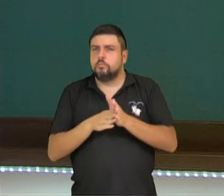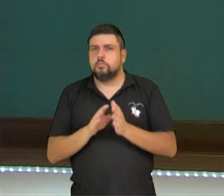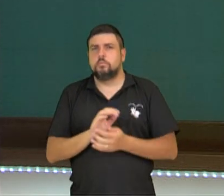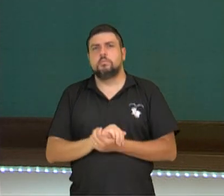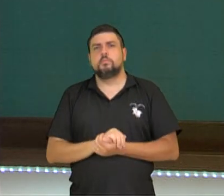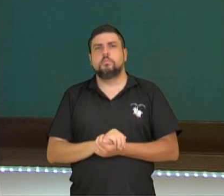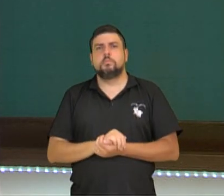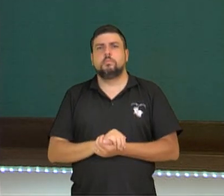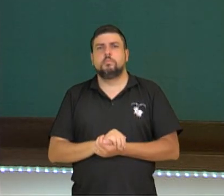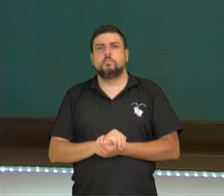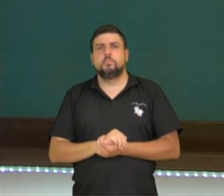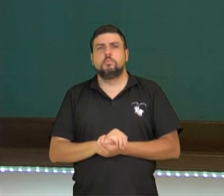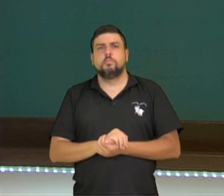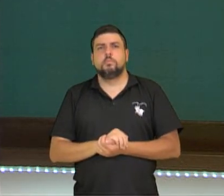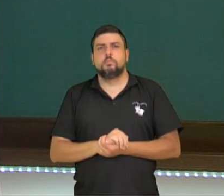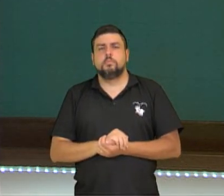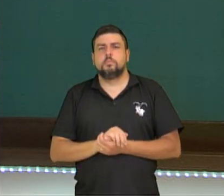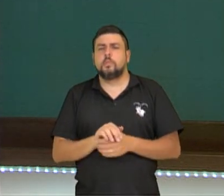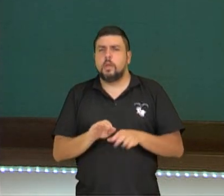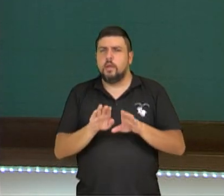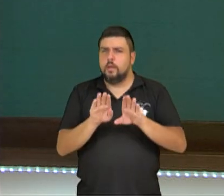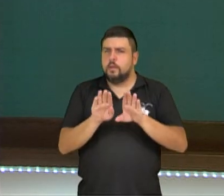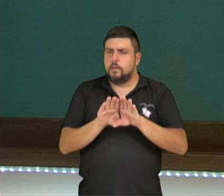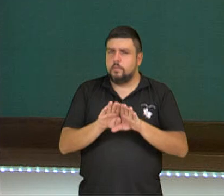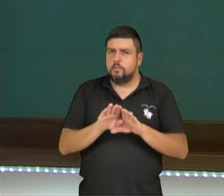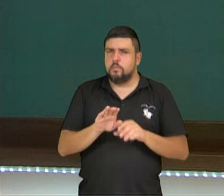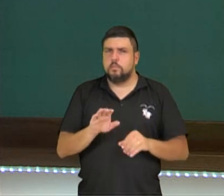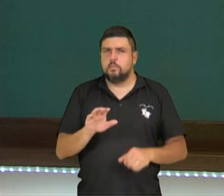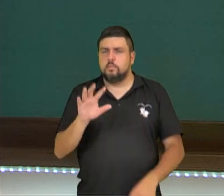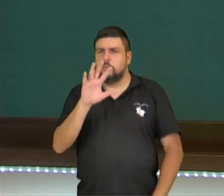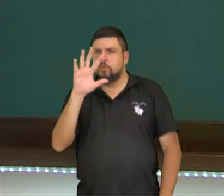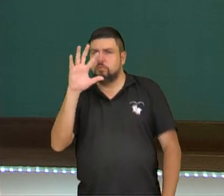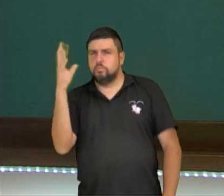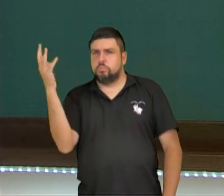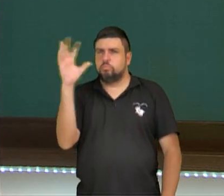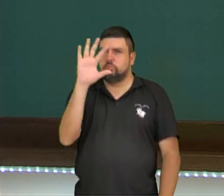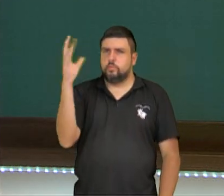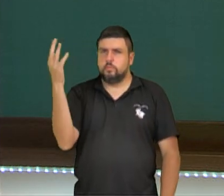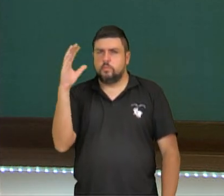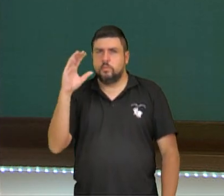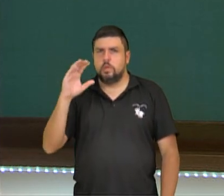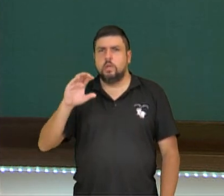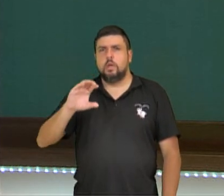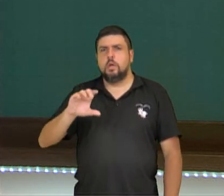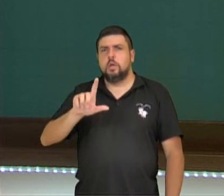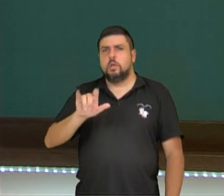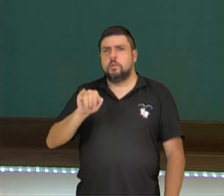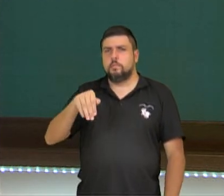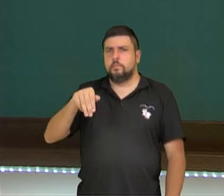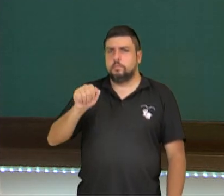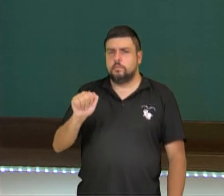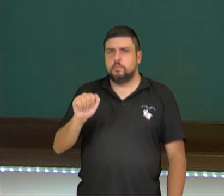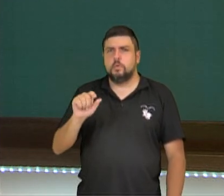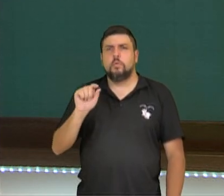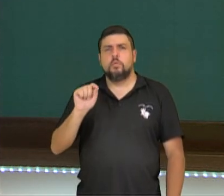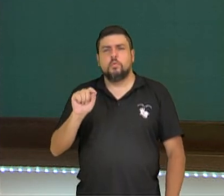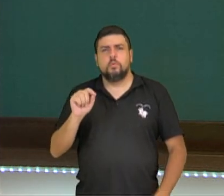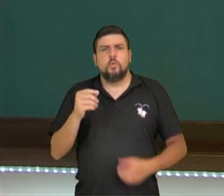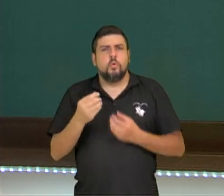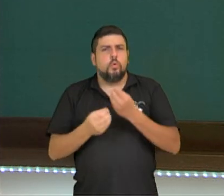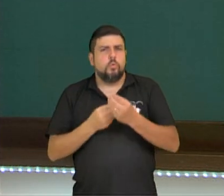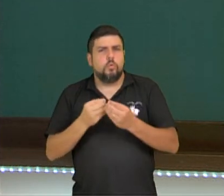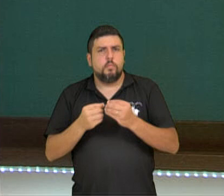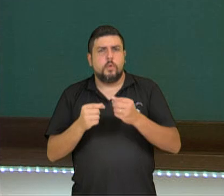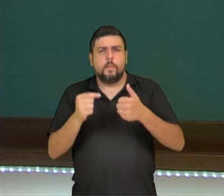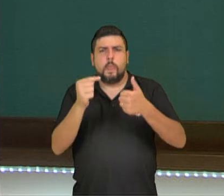vamos ter, naquela ideia do clima, fatores e elementos do clima, que são estudados para que você